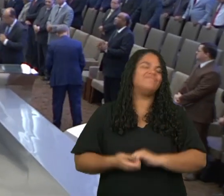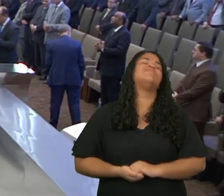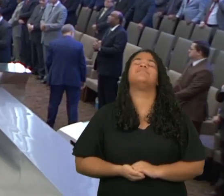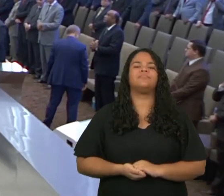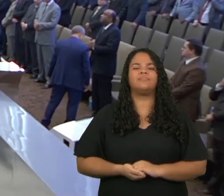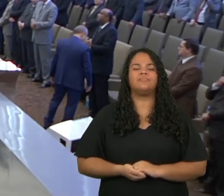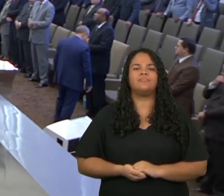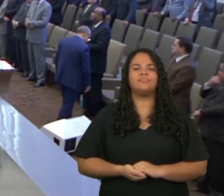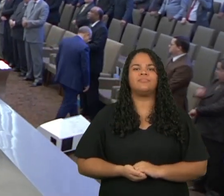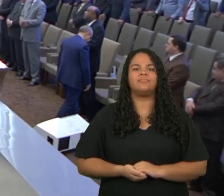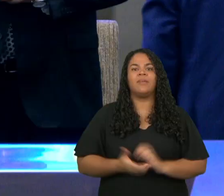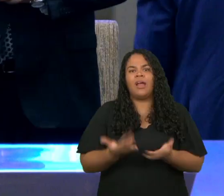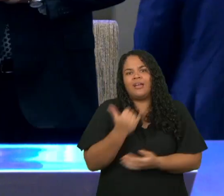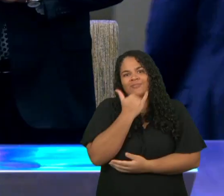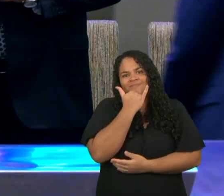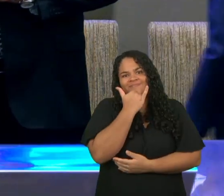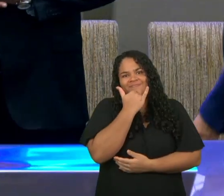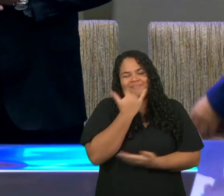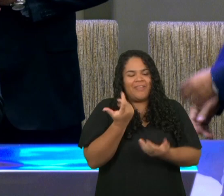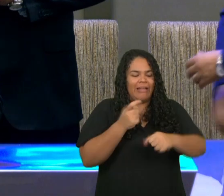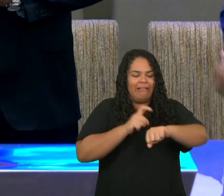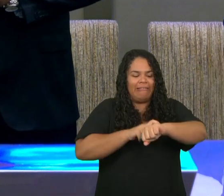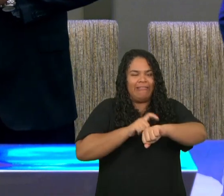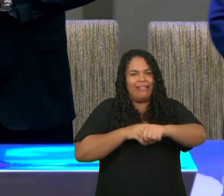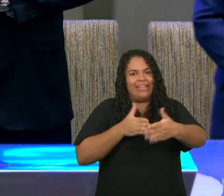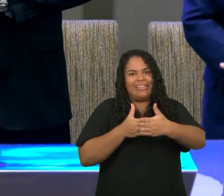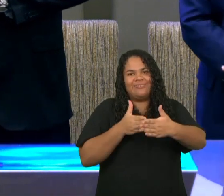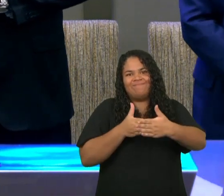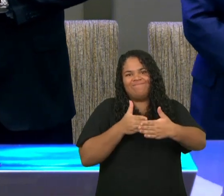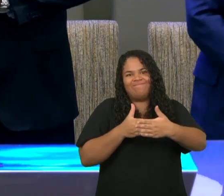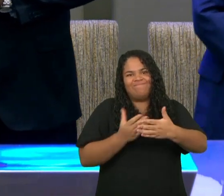Peço desculpa por esses 10 minutos que eu passei.